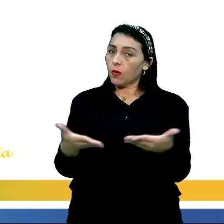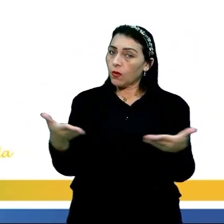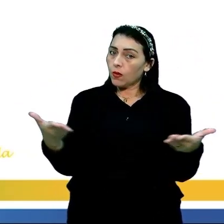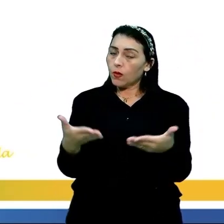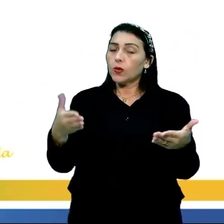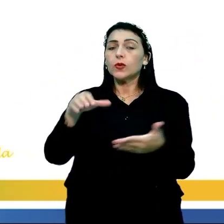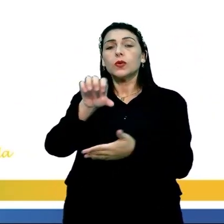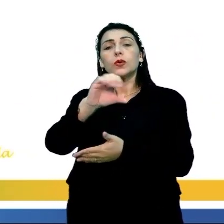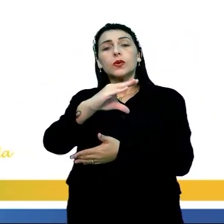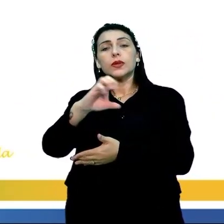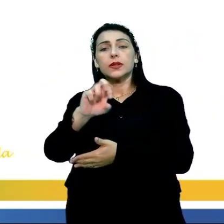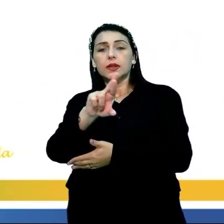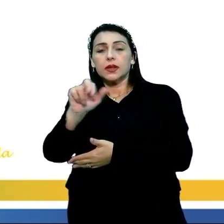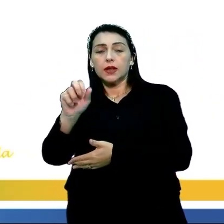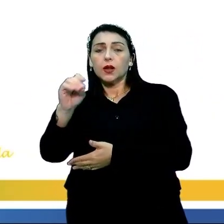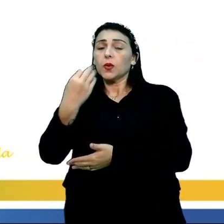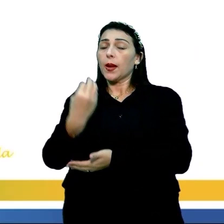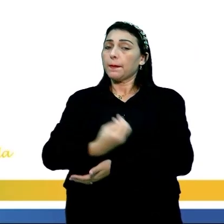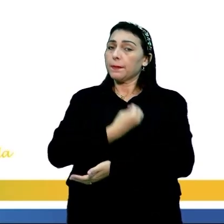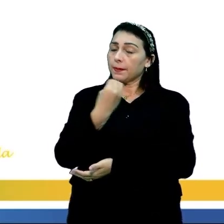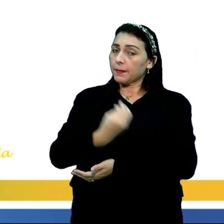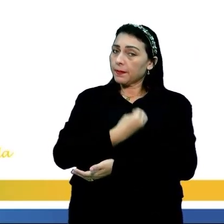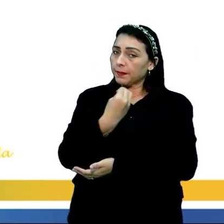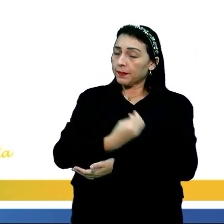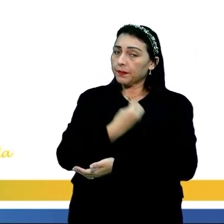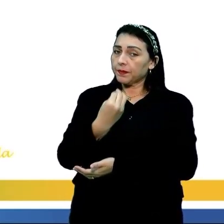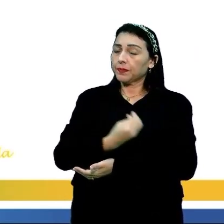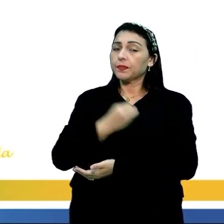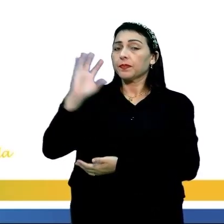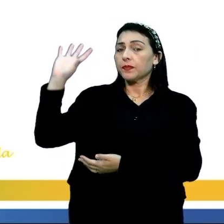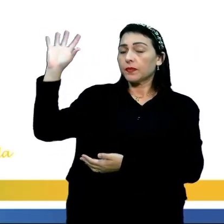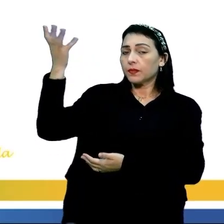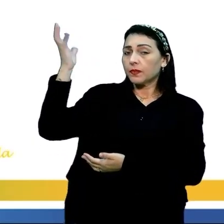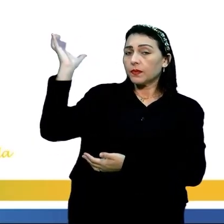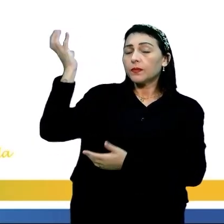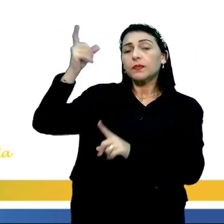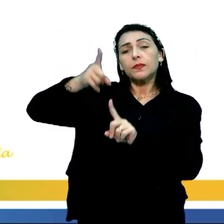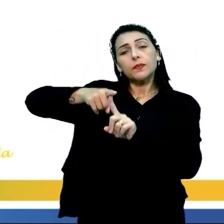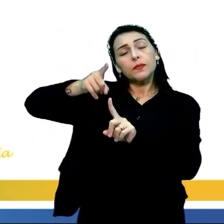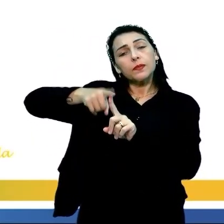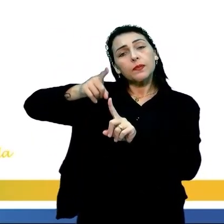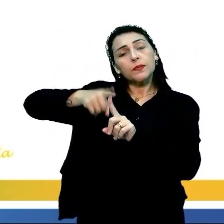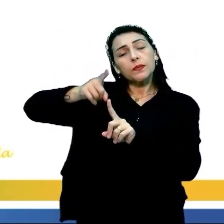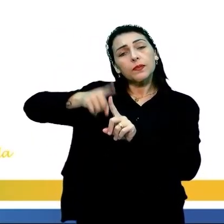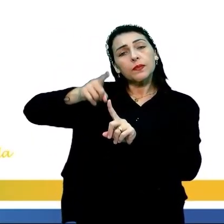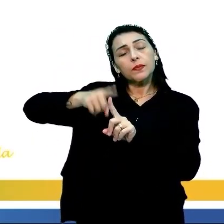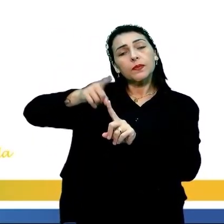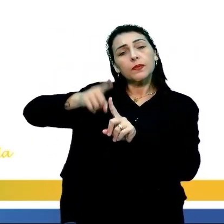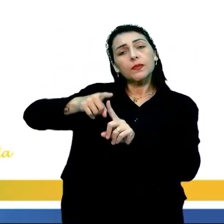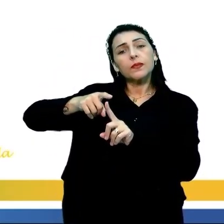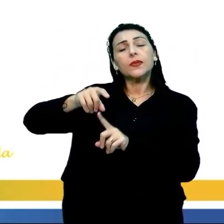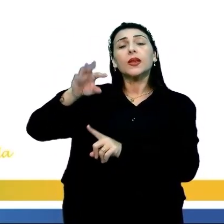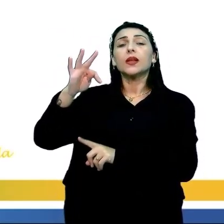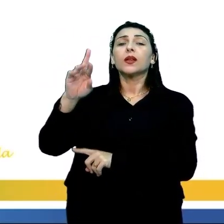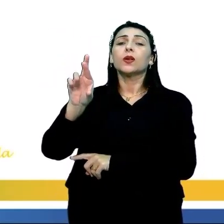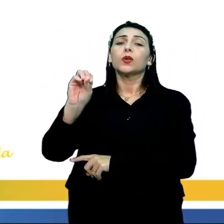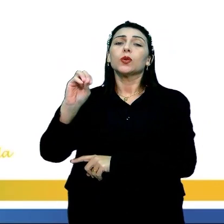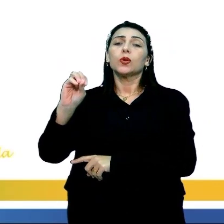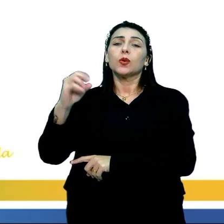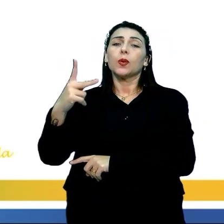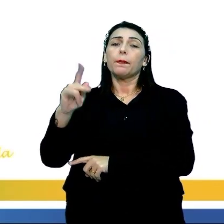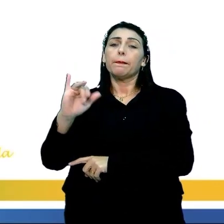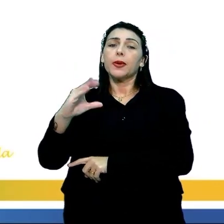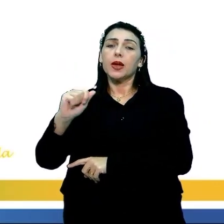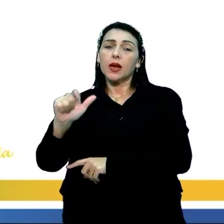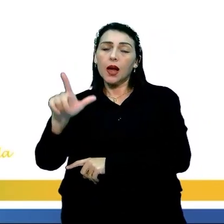do cerrado e a presença ali do clima, o tipo de clima específico do cerrado, a gente tem o clima tropical.